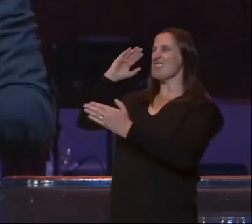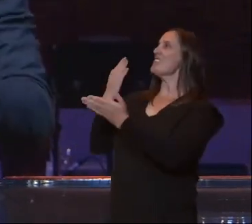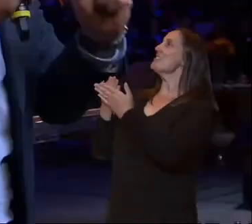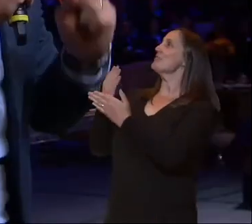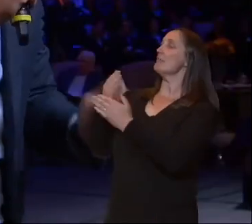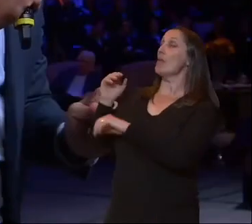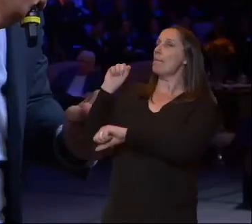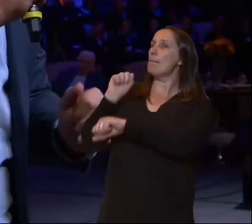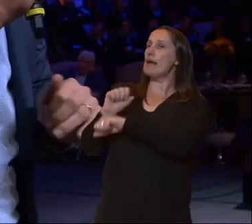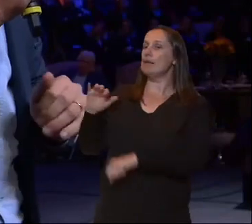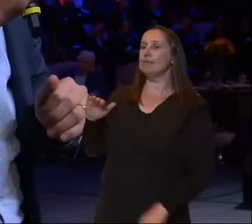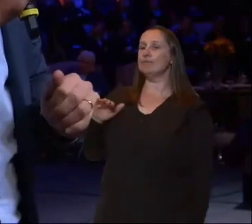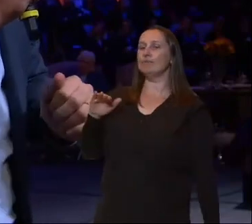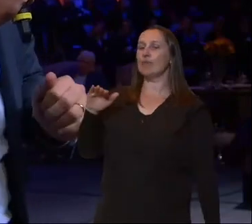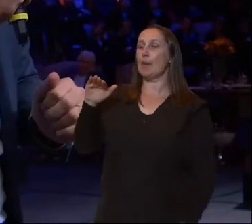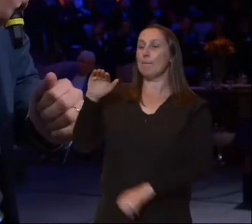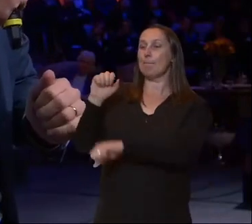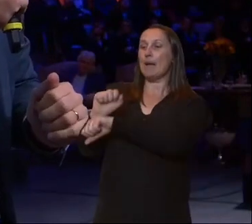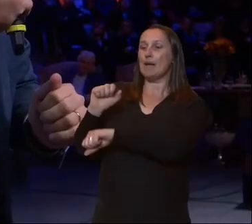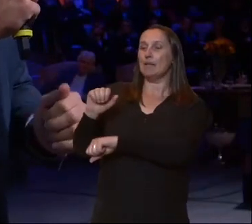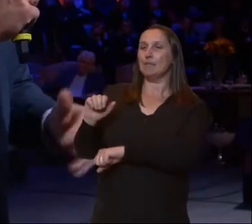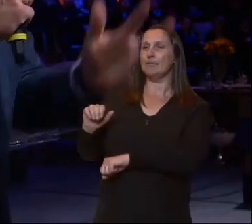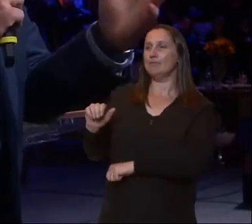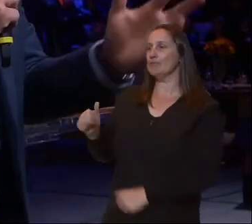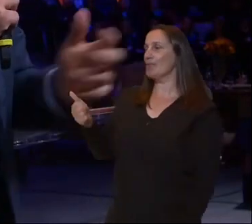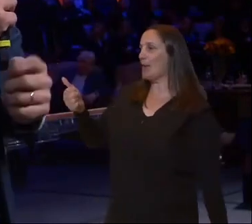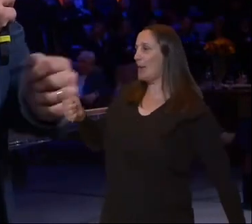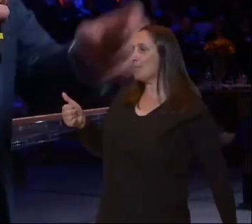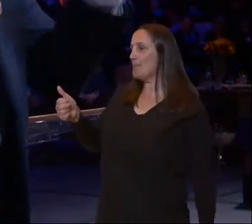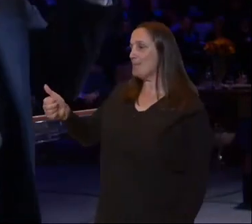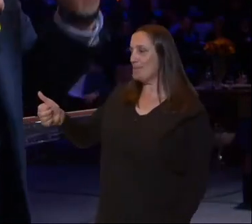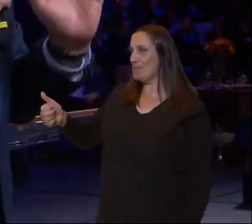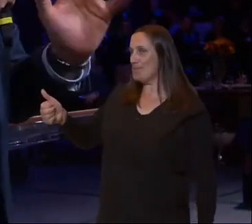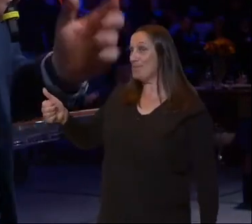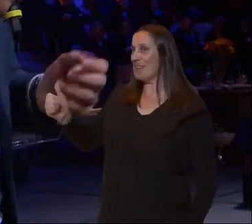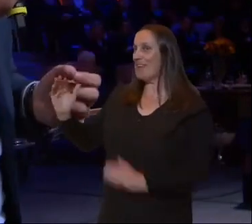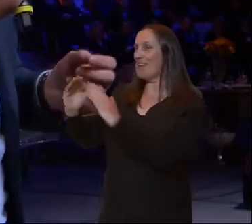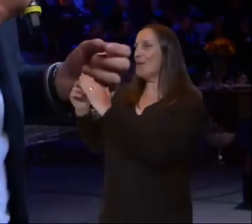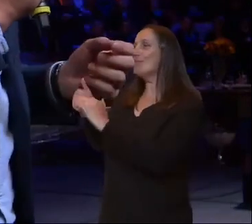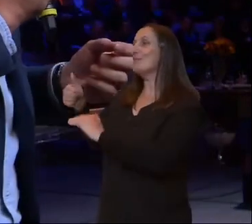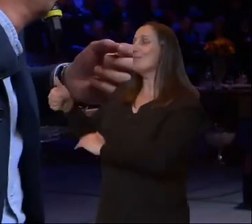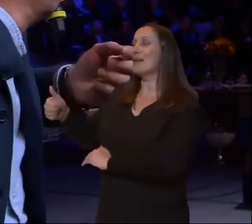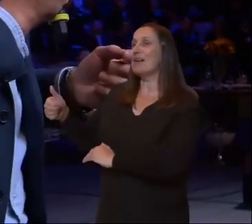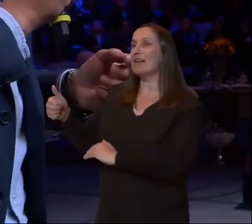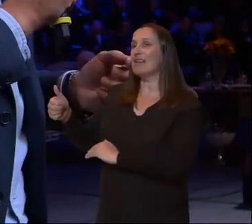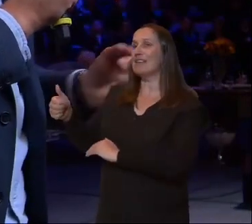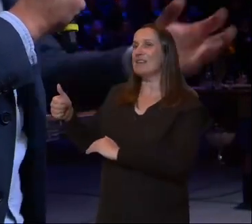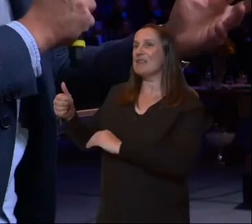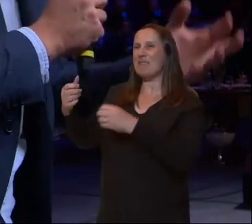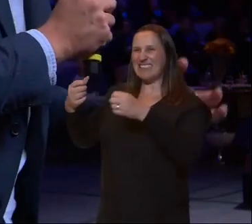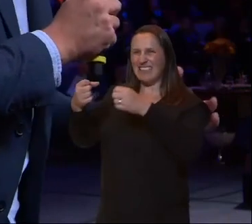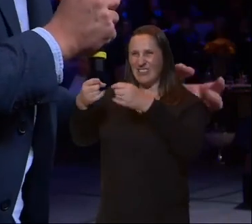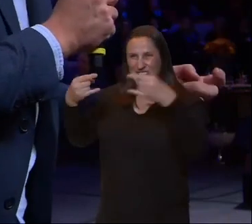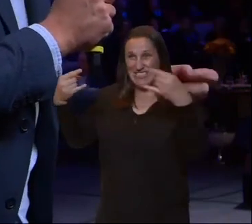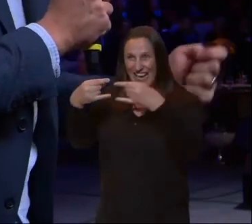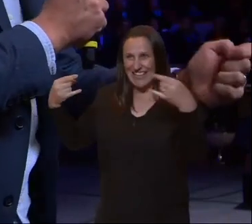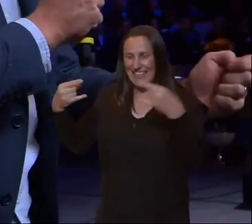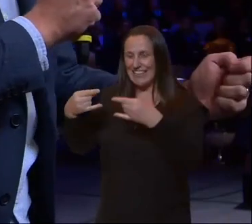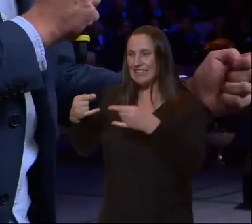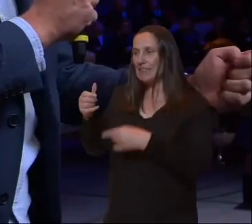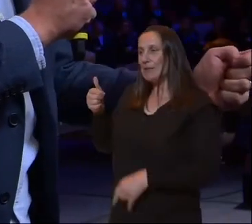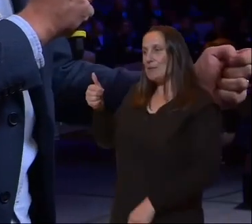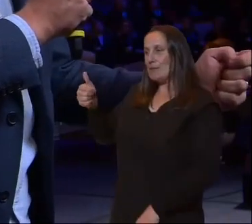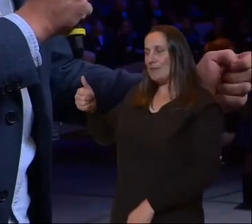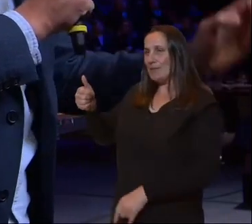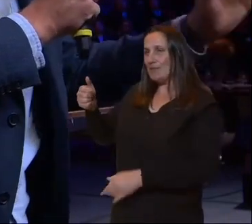Parei, toquei a campainha, naquela época ainda usava cheque, né? Hoje é Pix só, né? E eles me atenderam, eu fiz